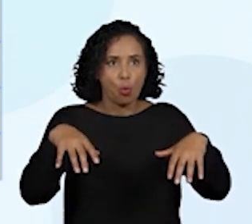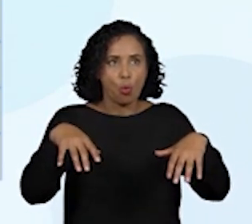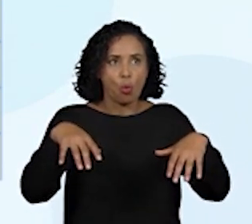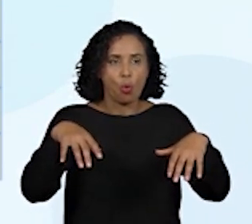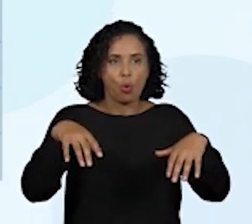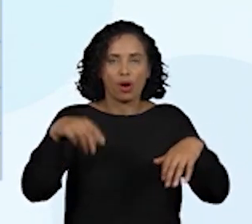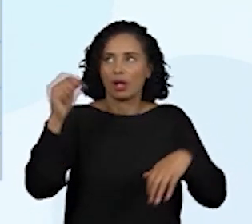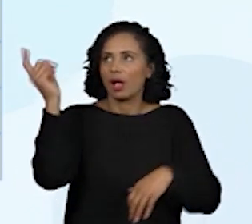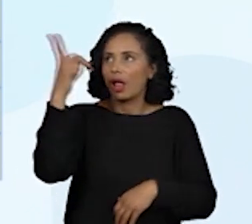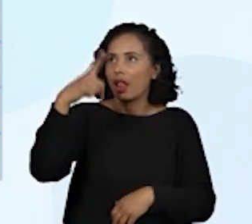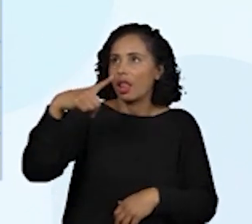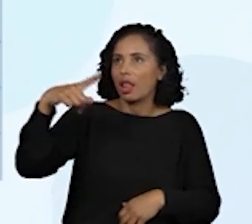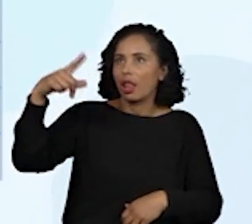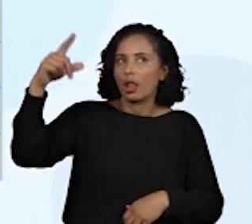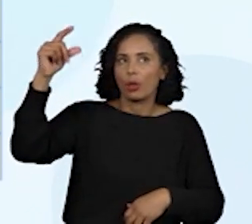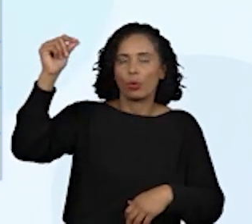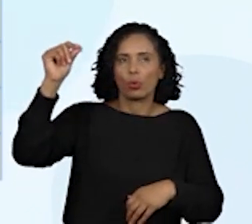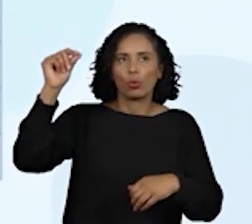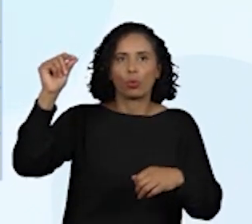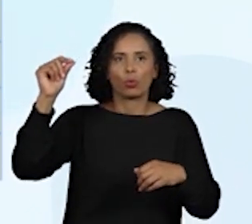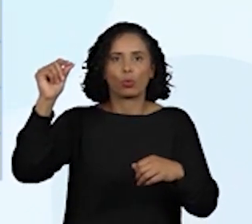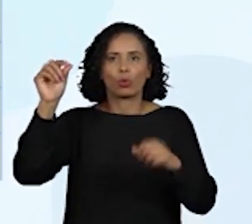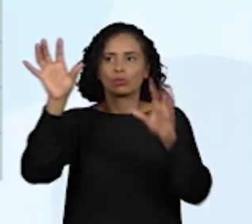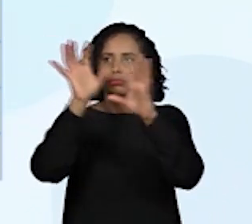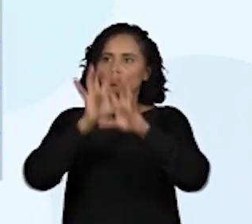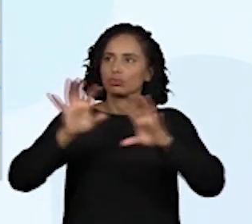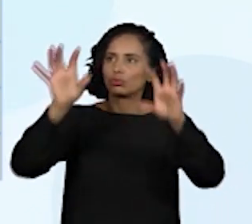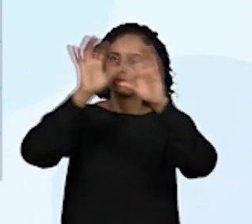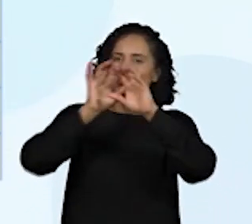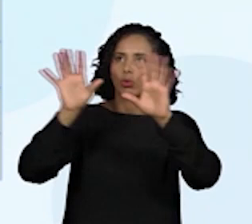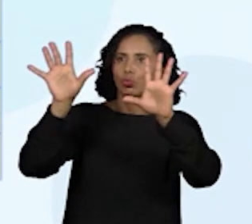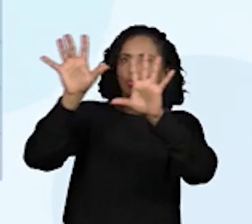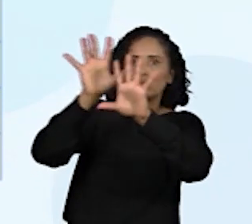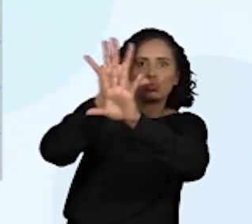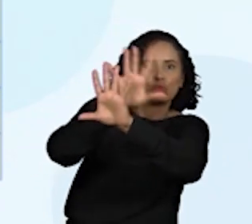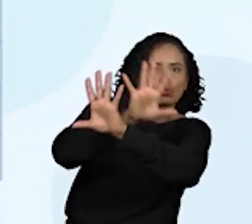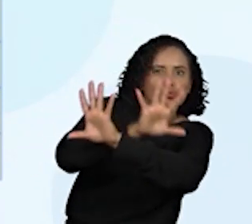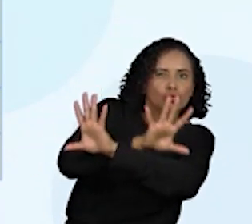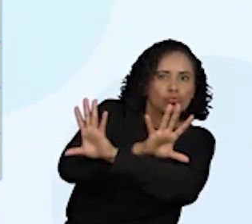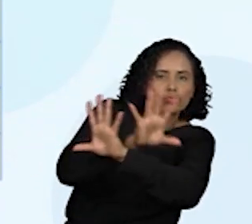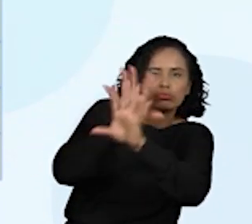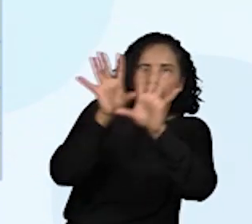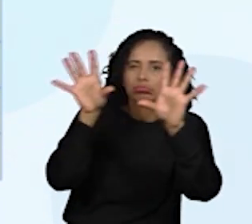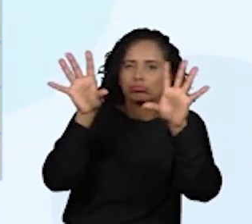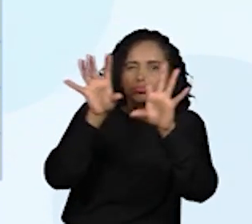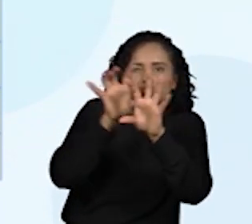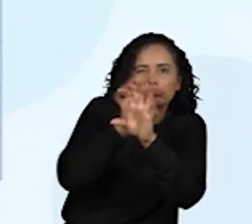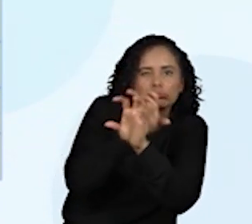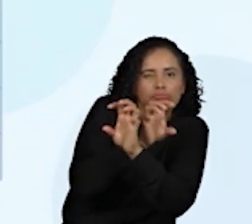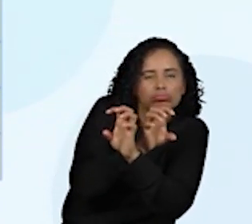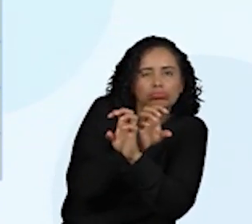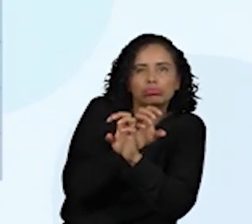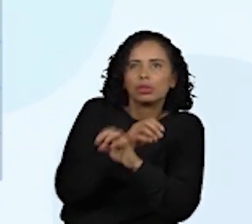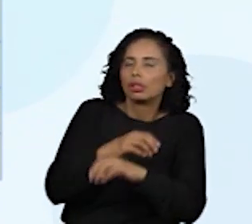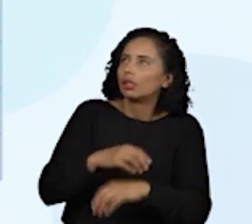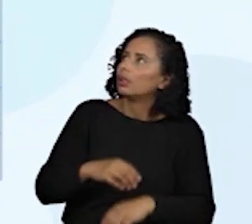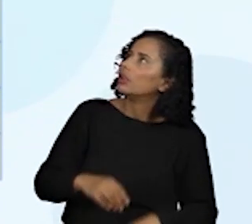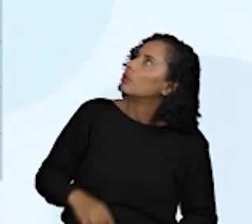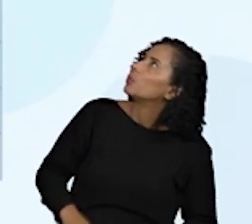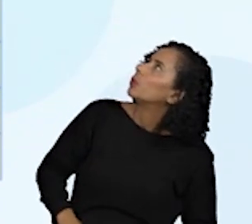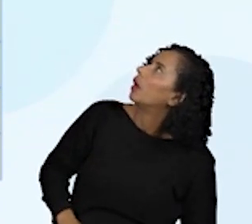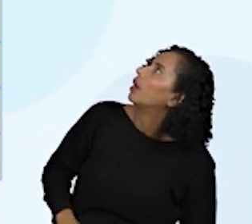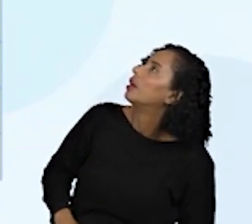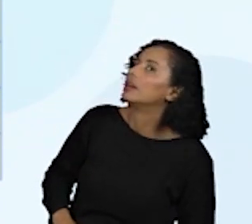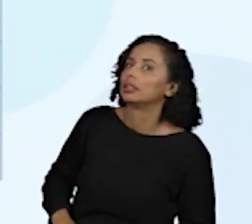se move. Uma lua, nuvens escuras. É